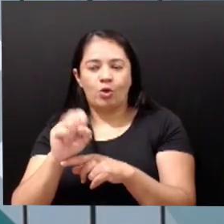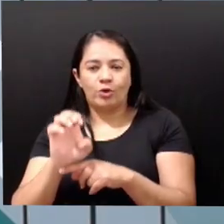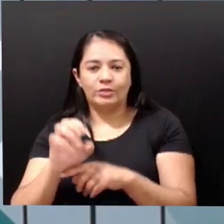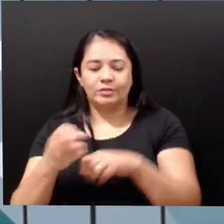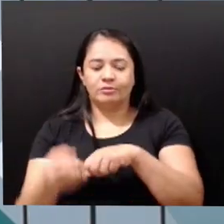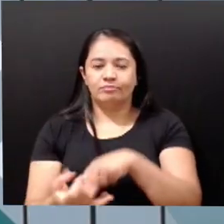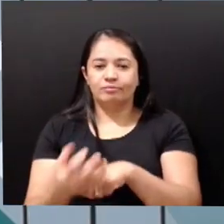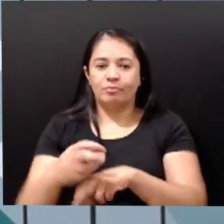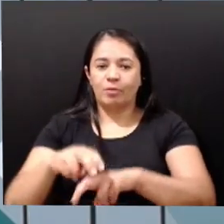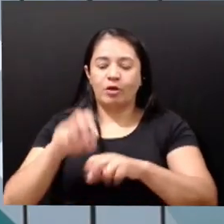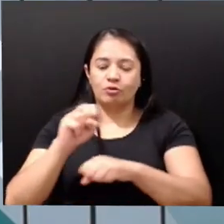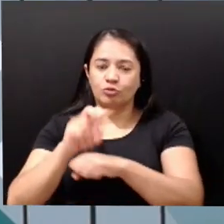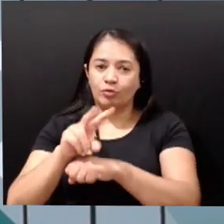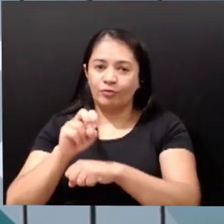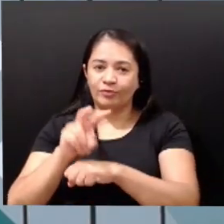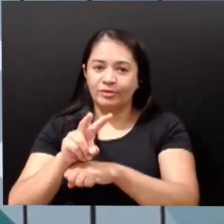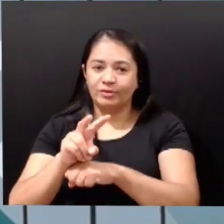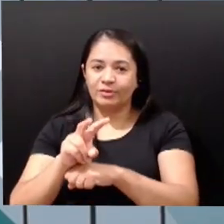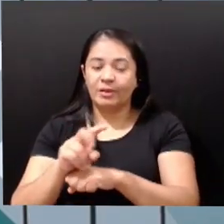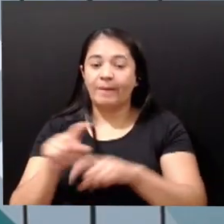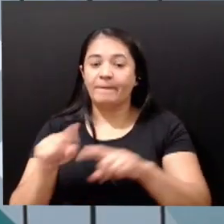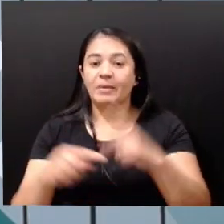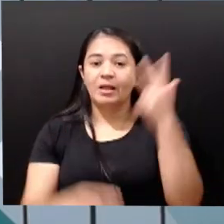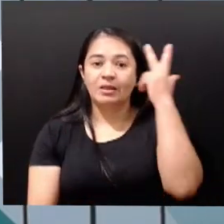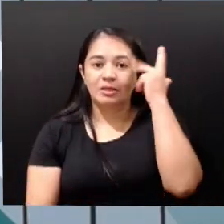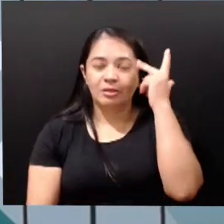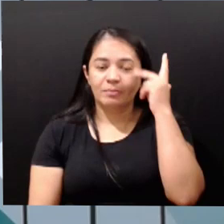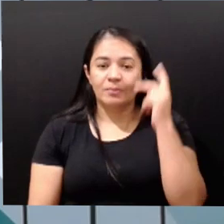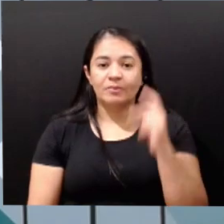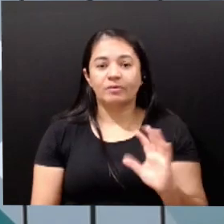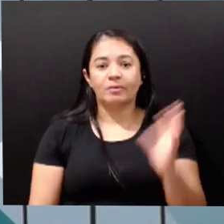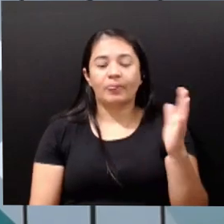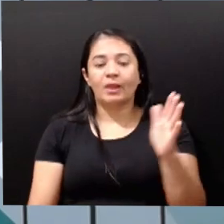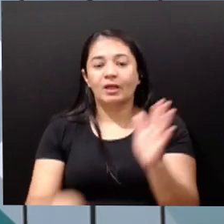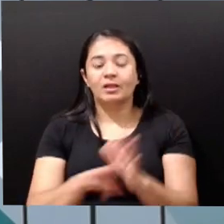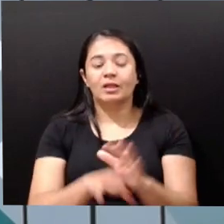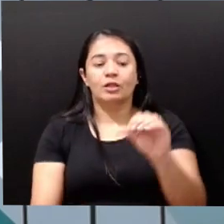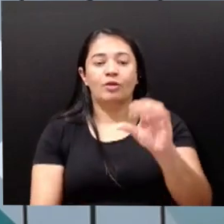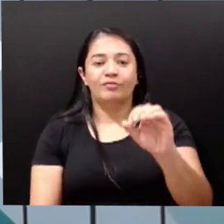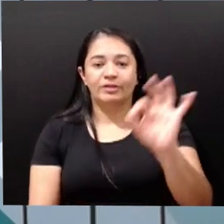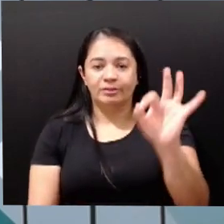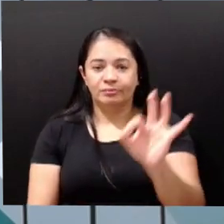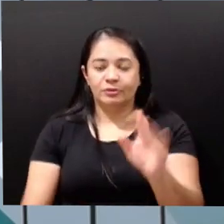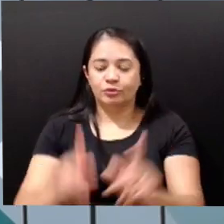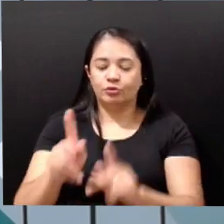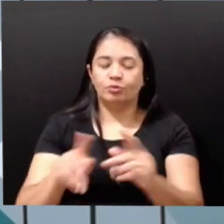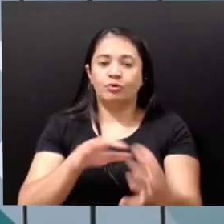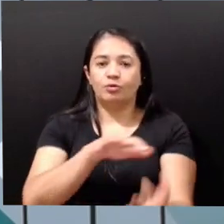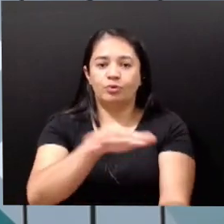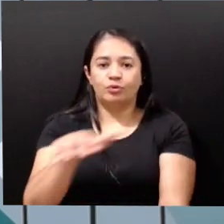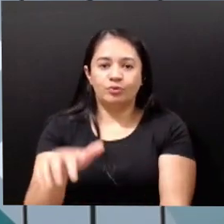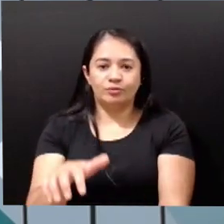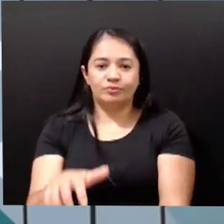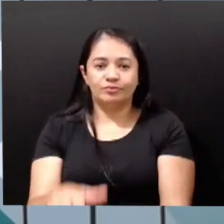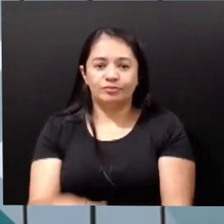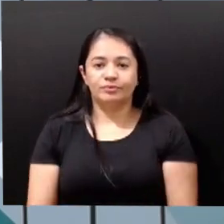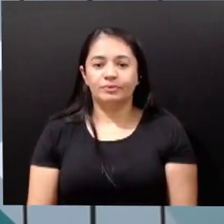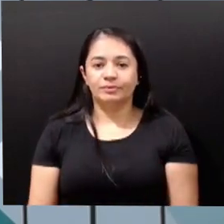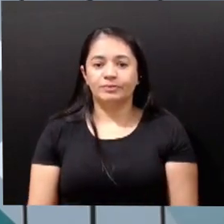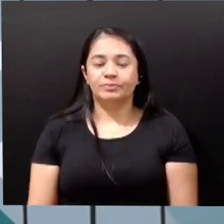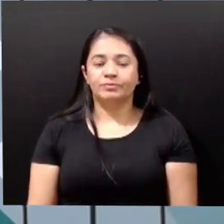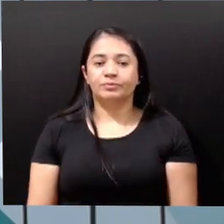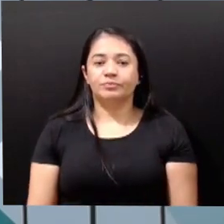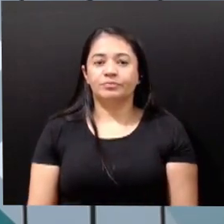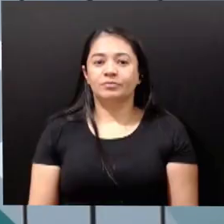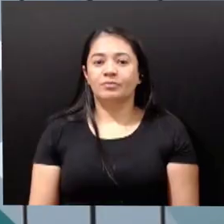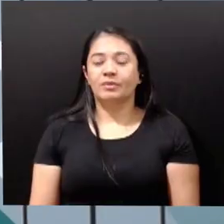pelo vírus Epstein-Barr e é muito comum, atingindo até 90% da população mundial ao longo